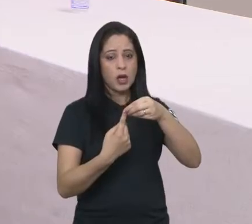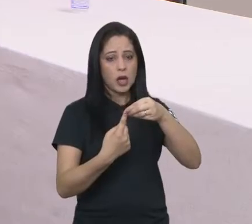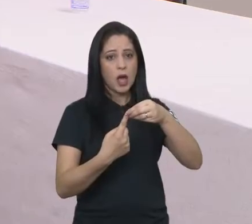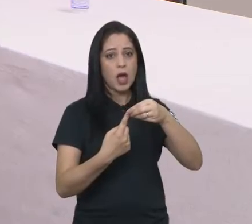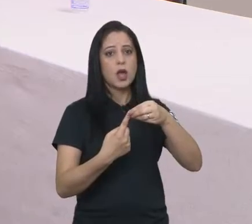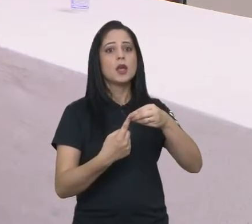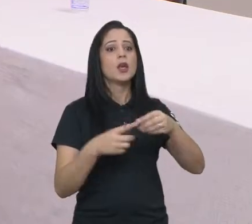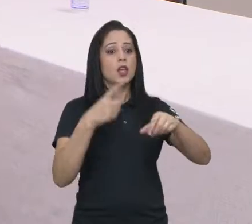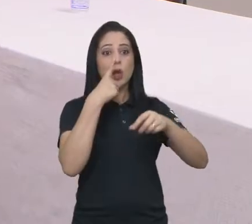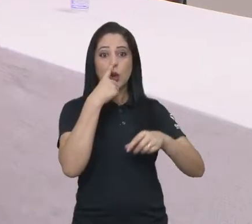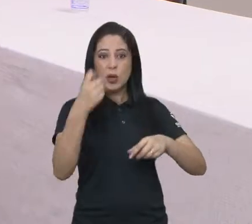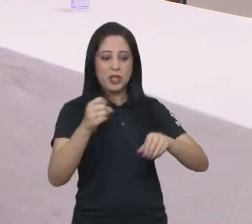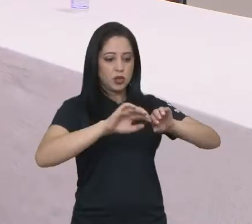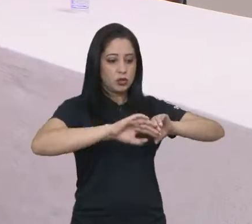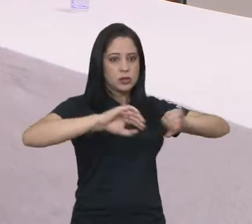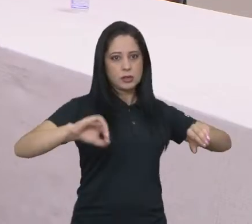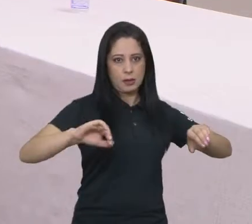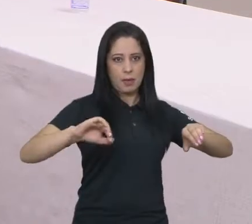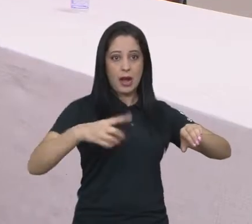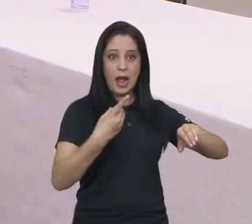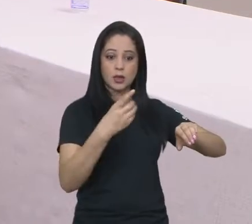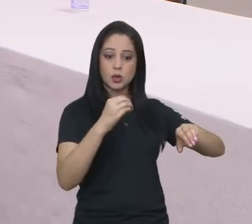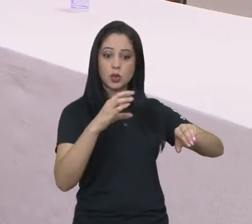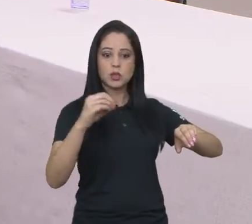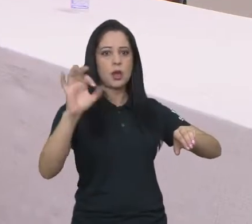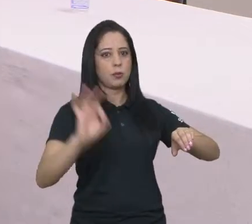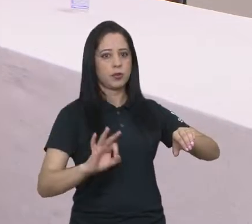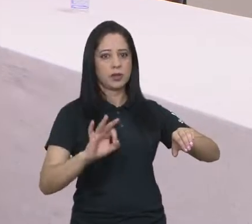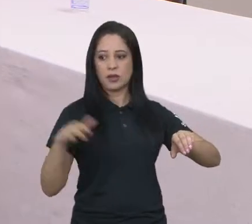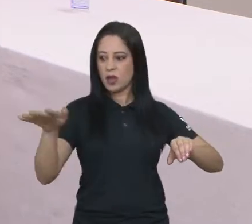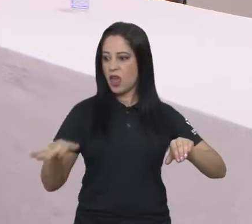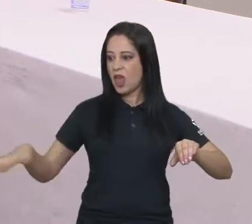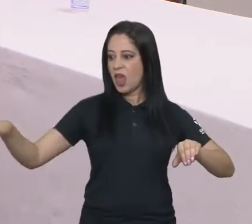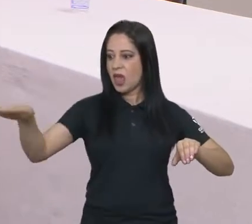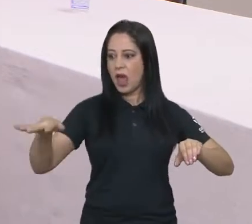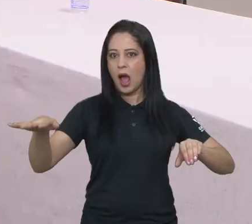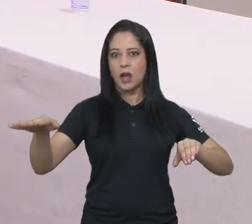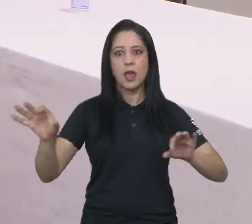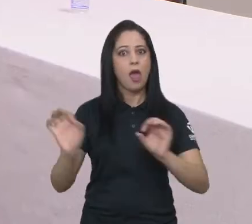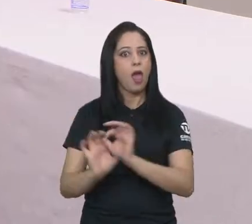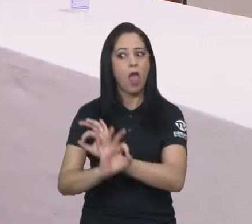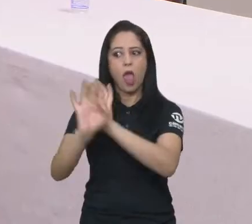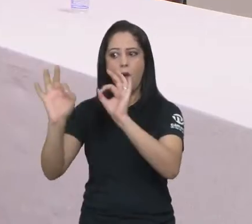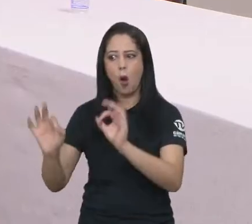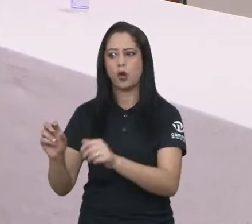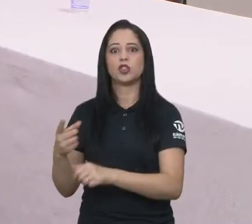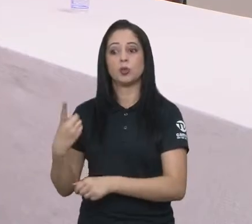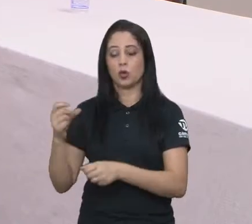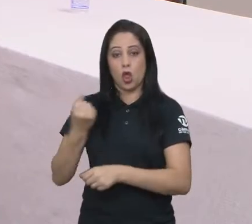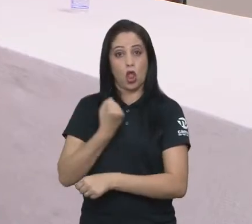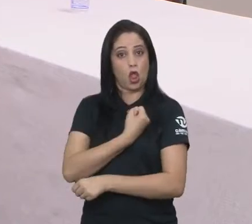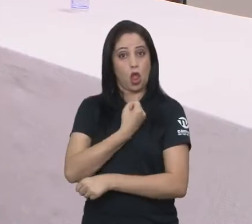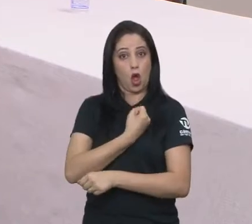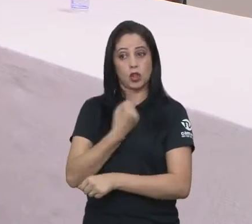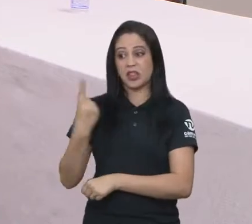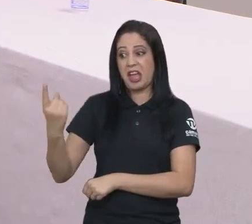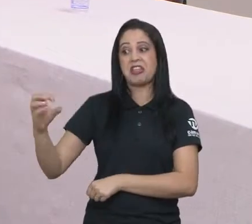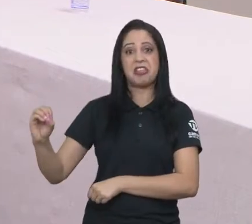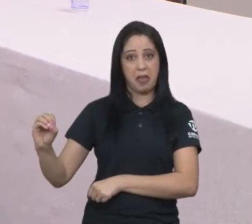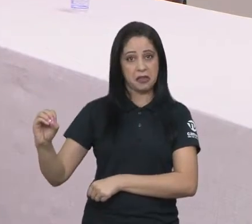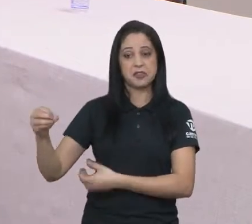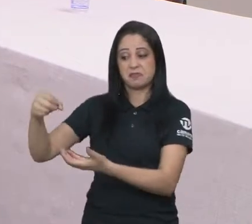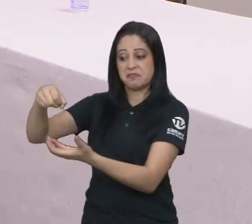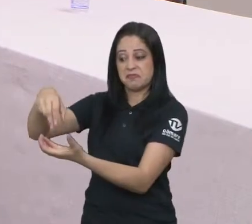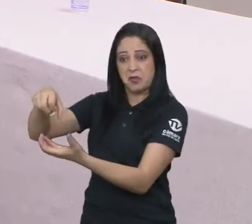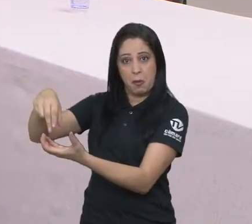tem coleta seletiva em 100% dos bairros. E um aterro muito bem conduzido, um aterro classificado como nota 10, né,